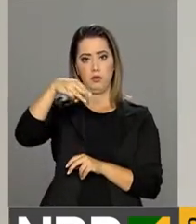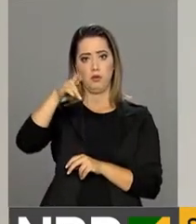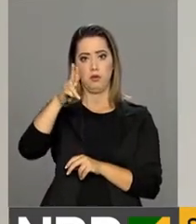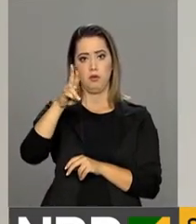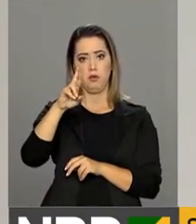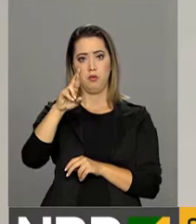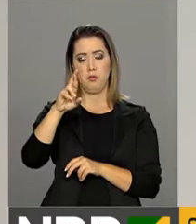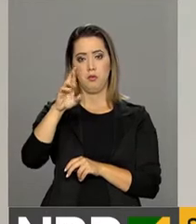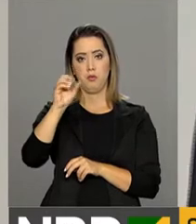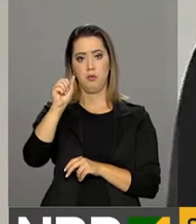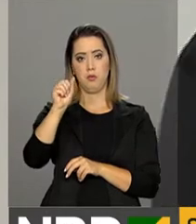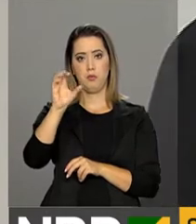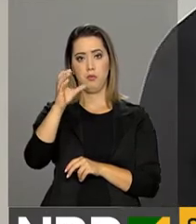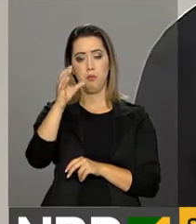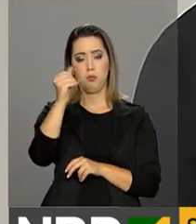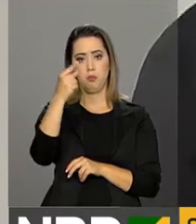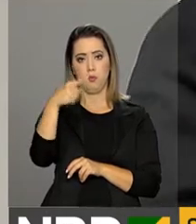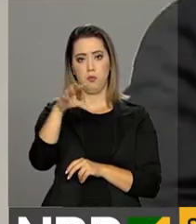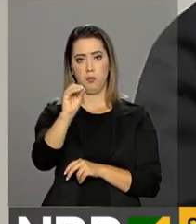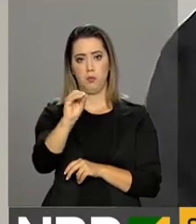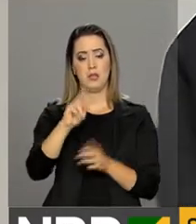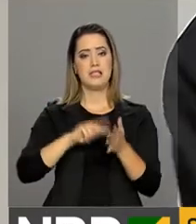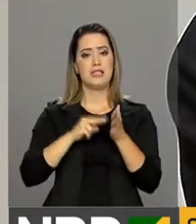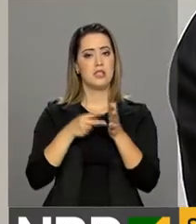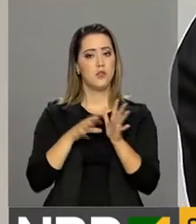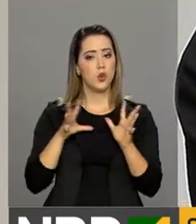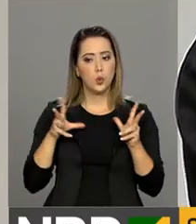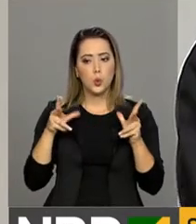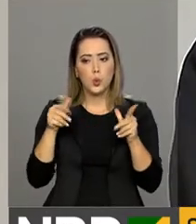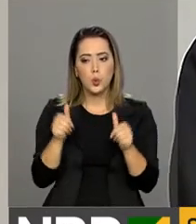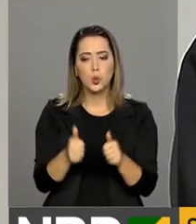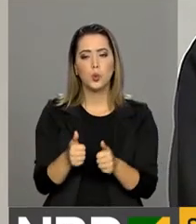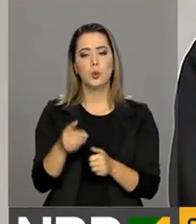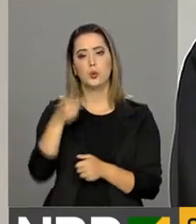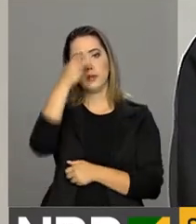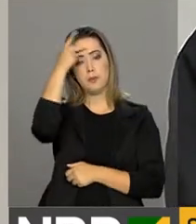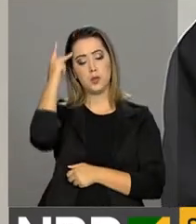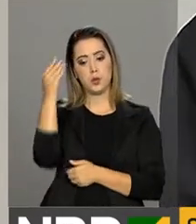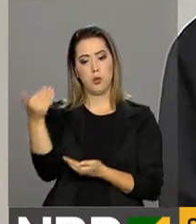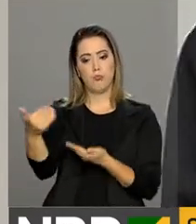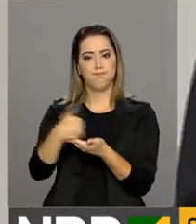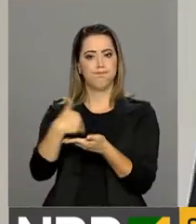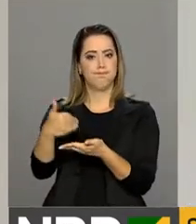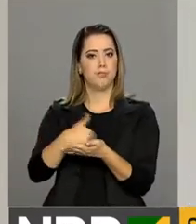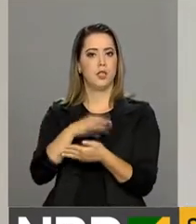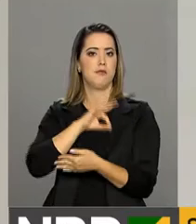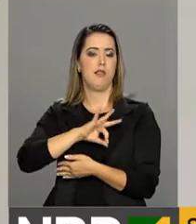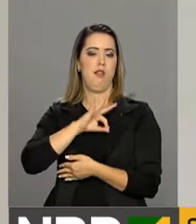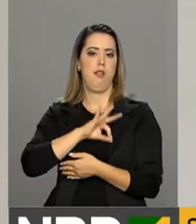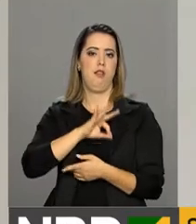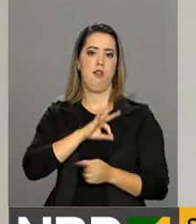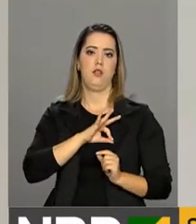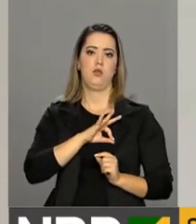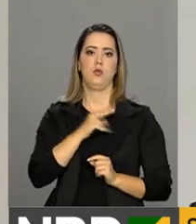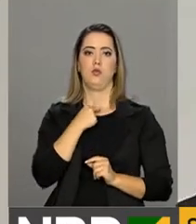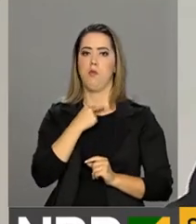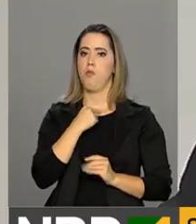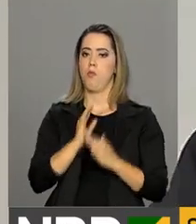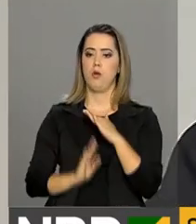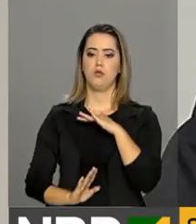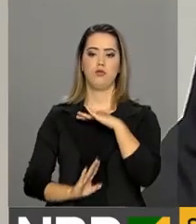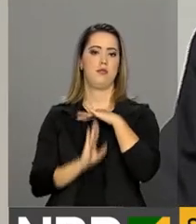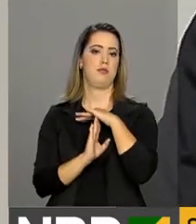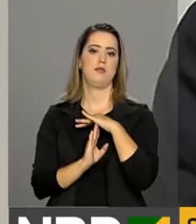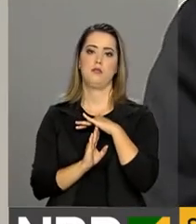aquilo que a pessoa recebe todo o conjunto não pode ultrapassar o valor do vencimento do ministro do